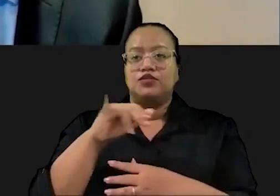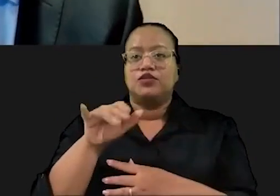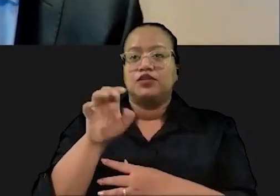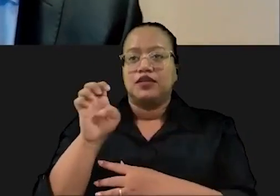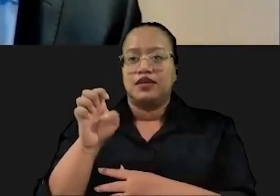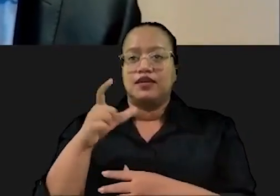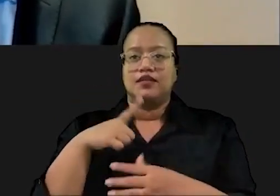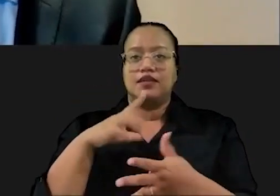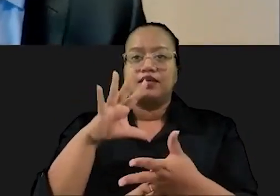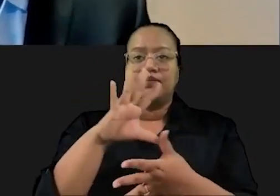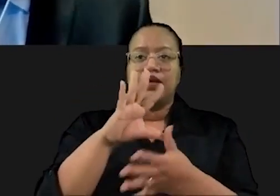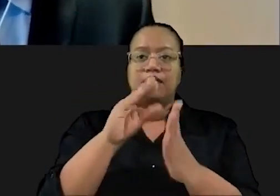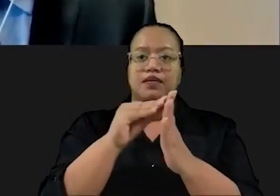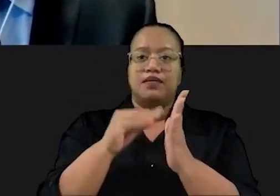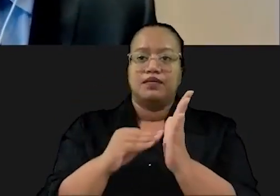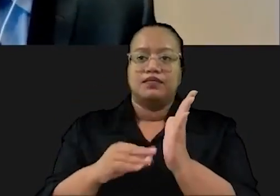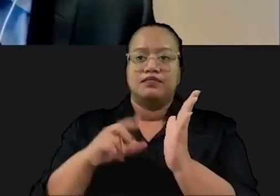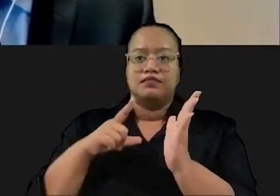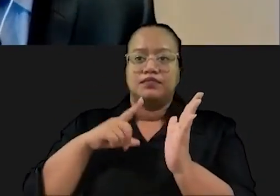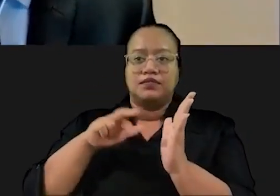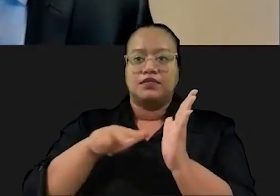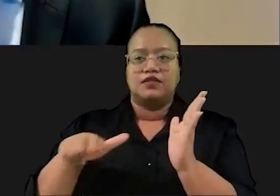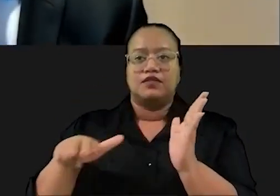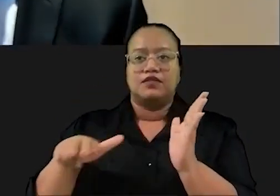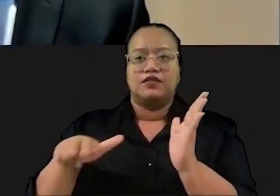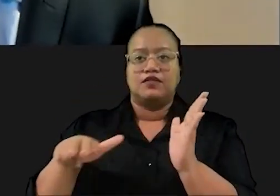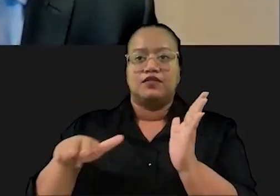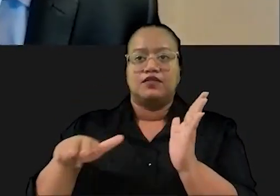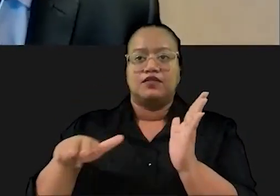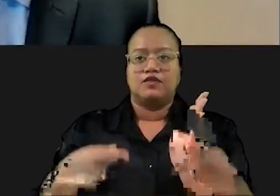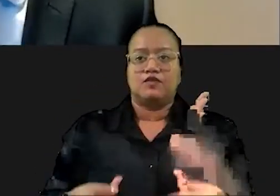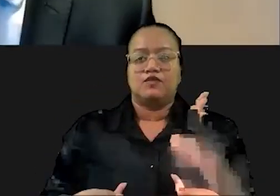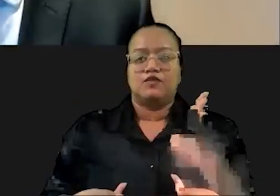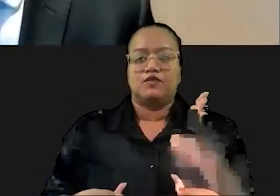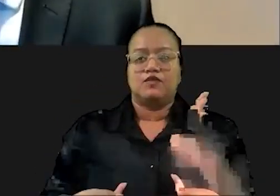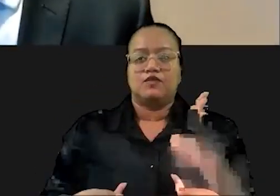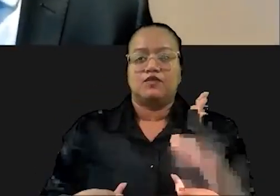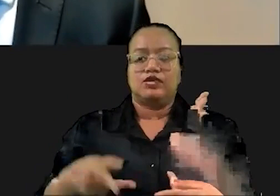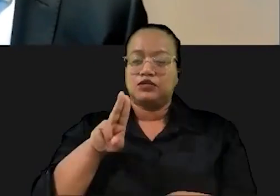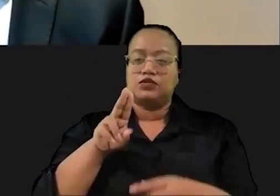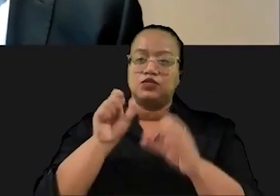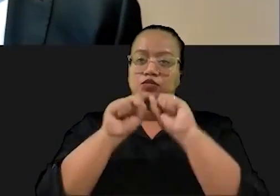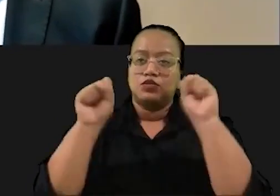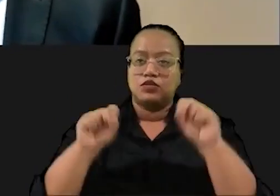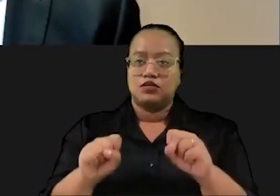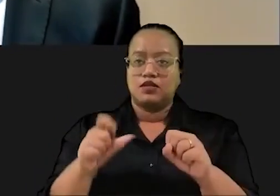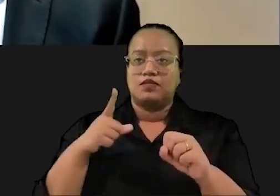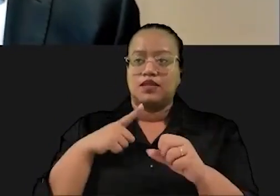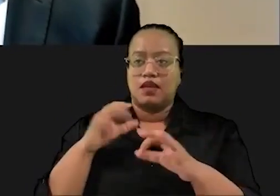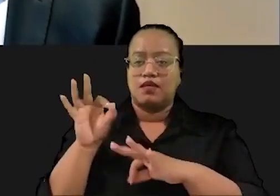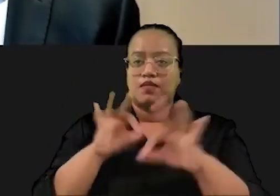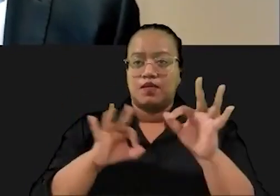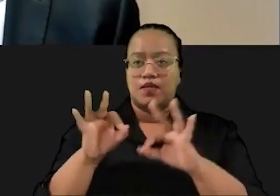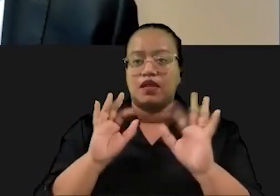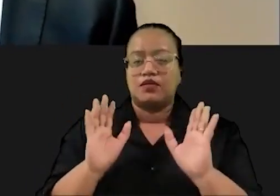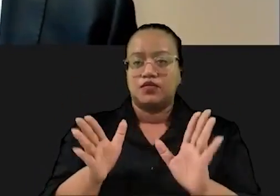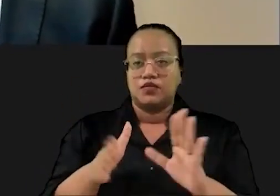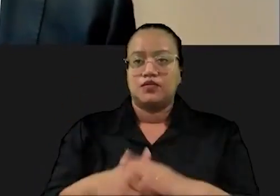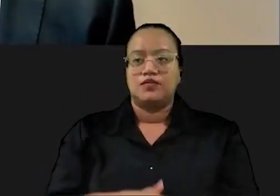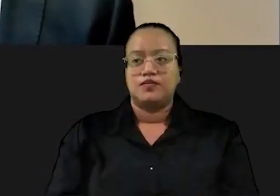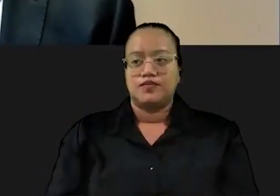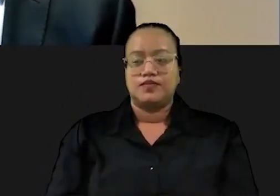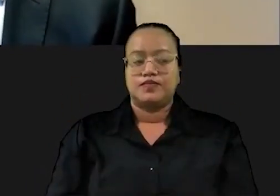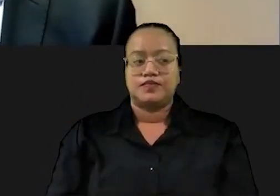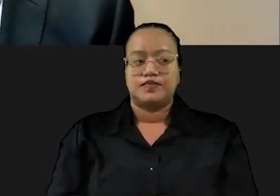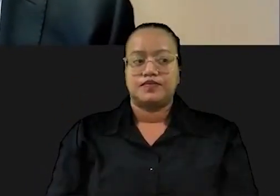trabalho dos seres humanos que estão ali usando o sistema, né? Por óbvio, né? Isso acho que fica claro agora, é